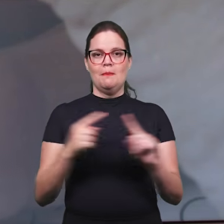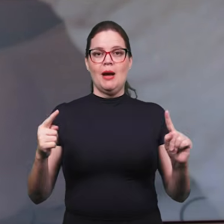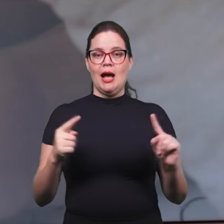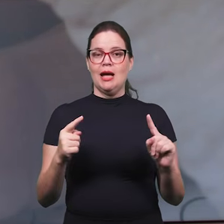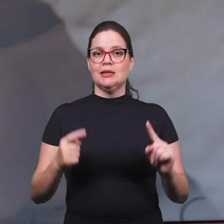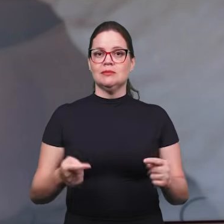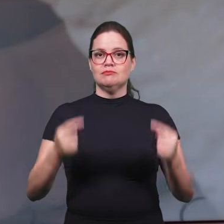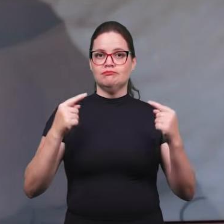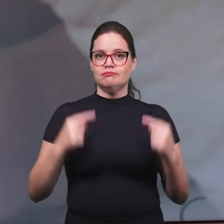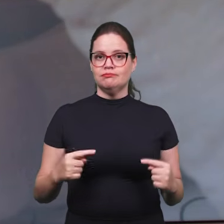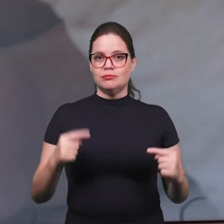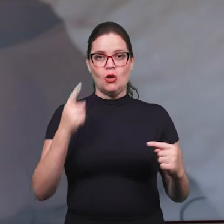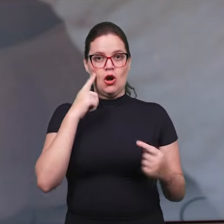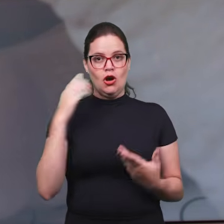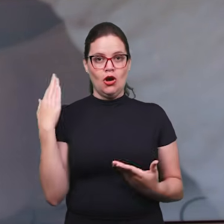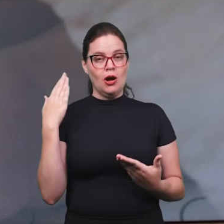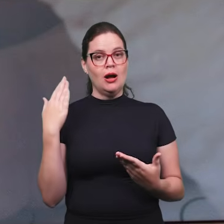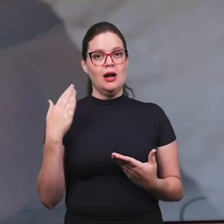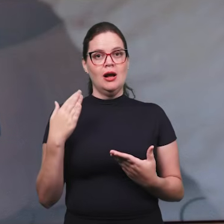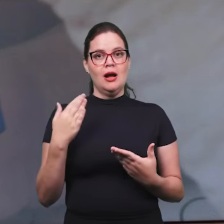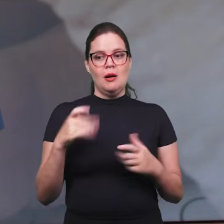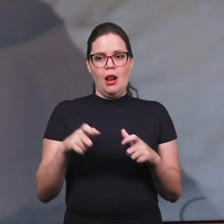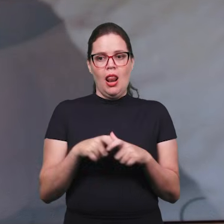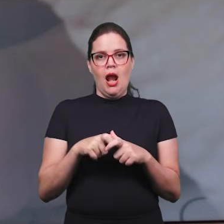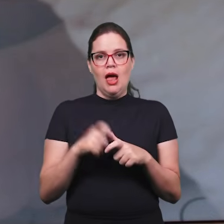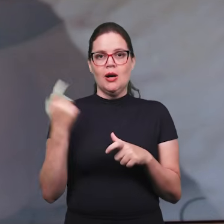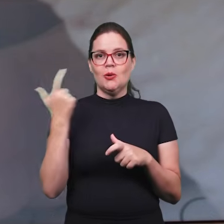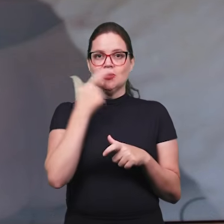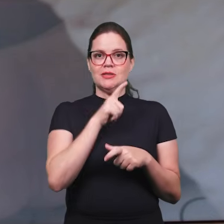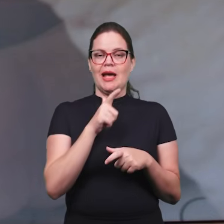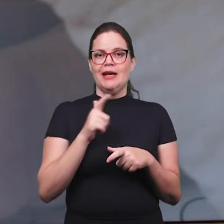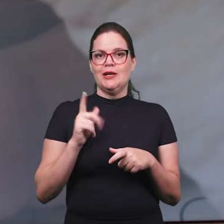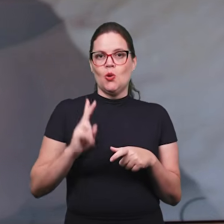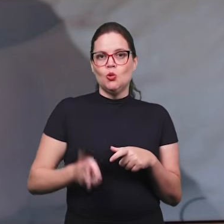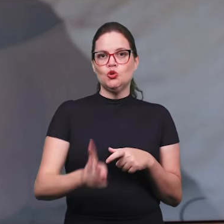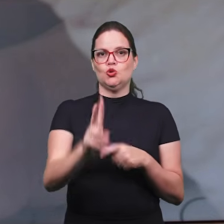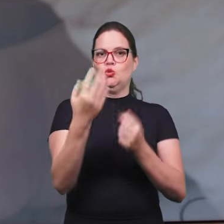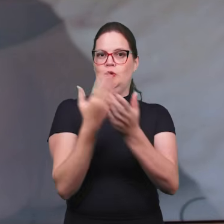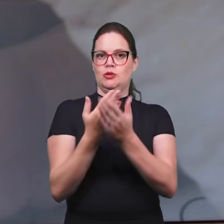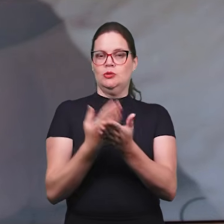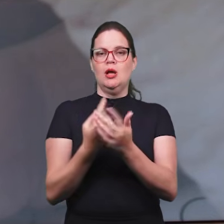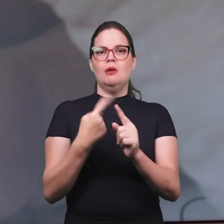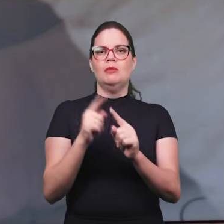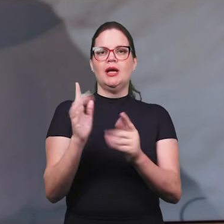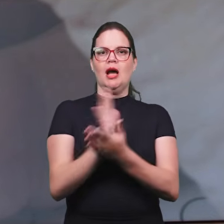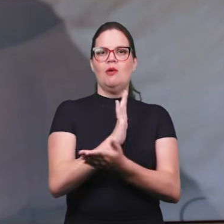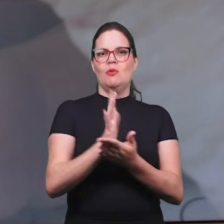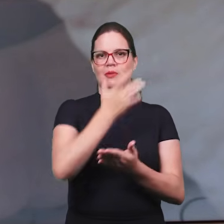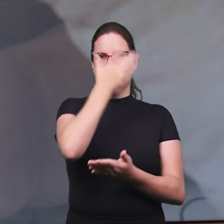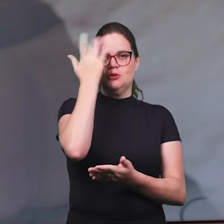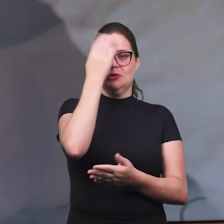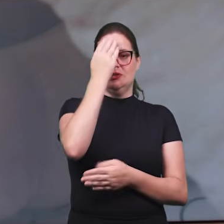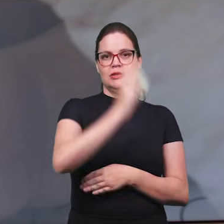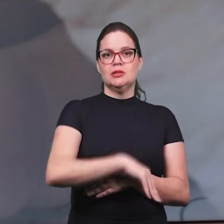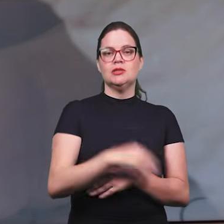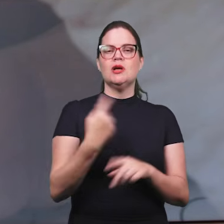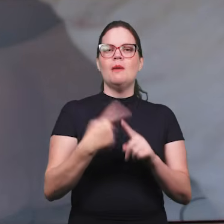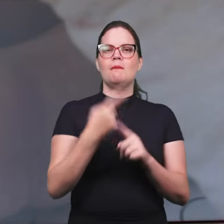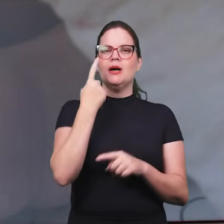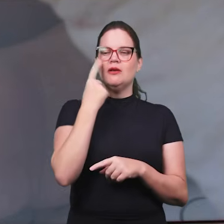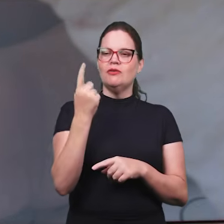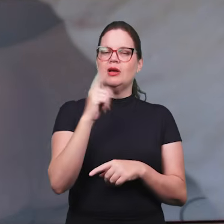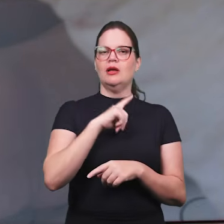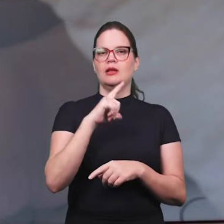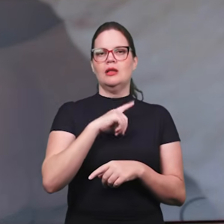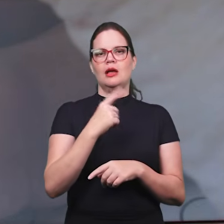poucos conseguem continuar por muito tempo. Muita gente acaba ficando no meio do caminho, vê